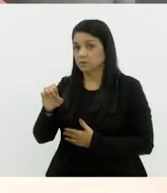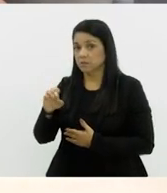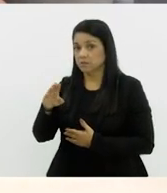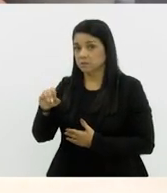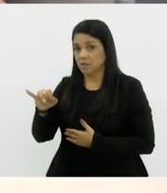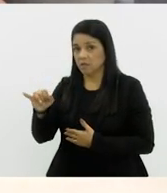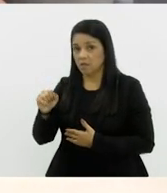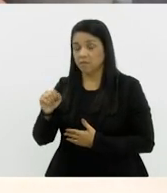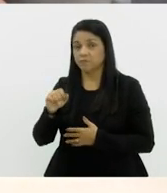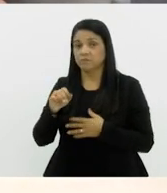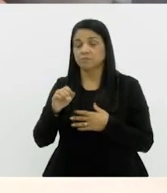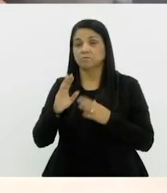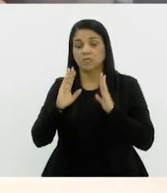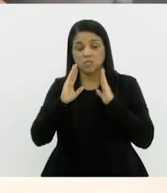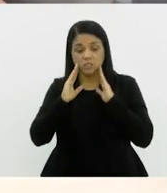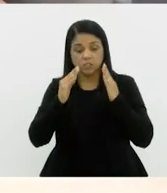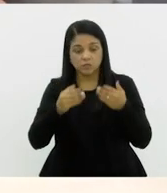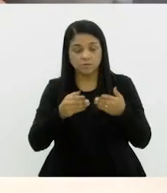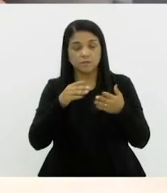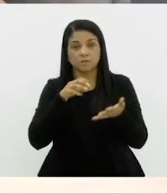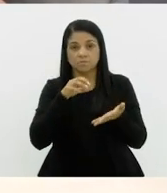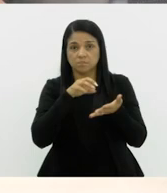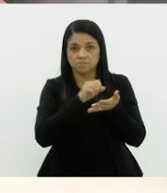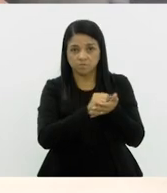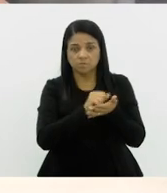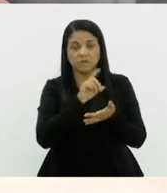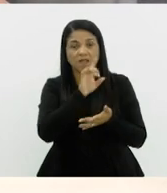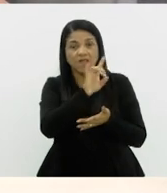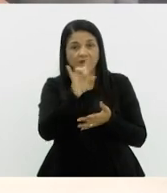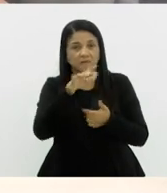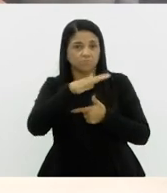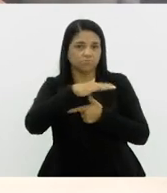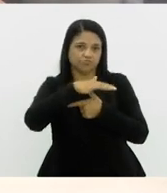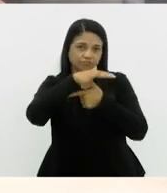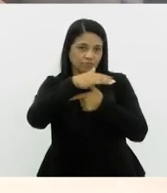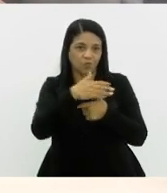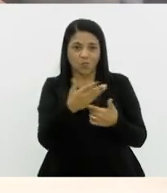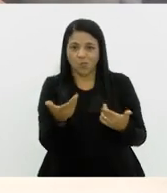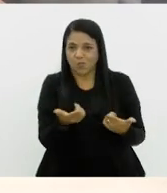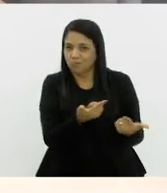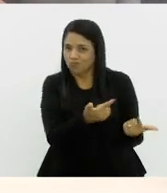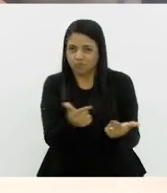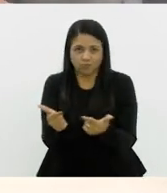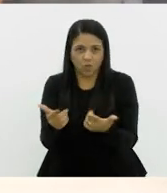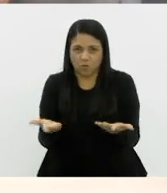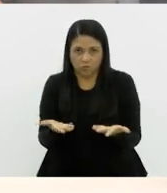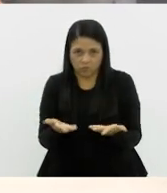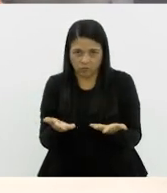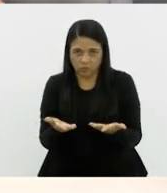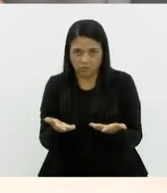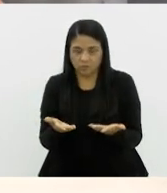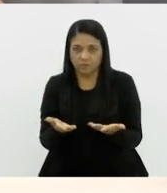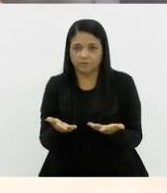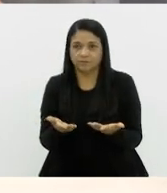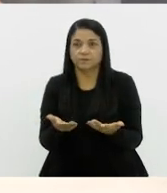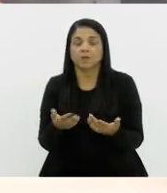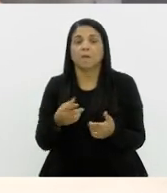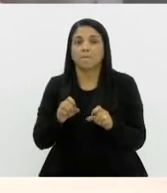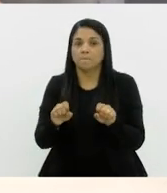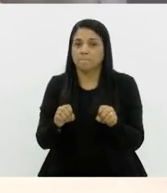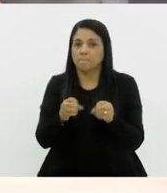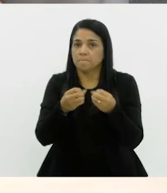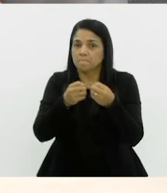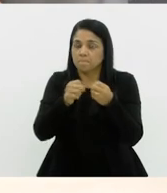seja específico, identificado cada aeronave, coisa que não é hoje, não, e que hoje prejudica de sobremaneira a